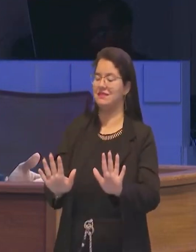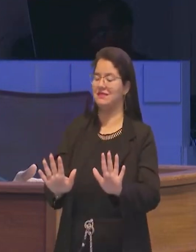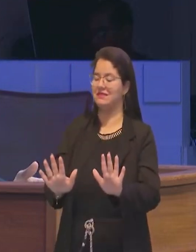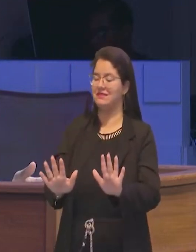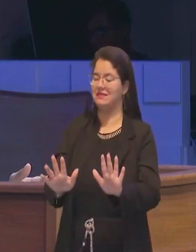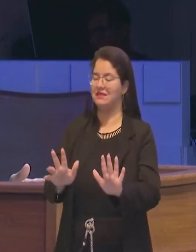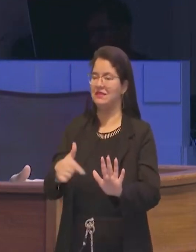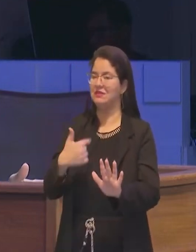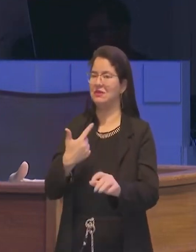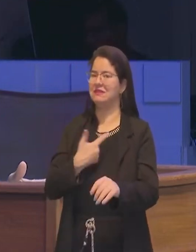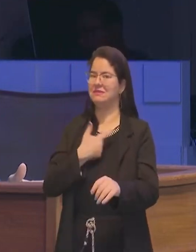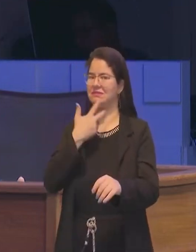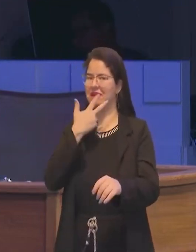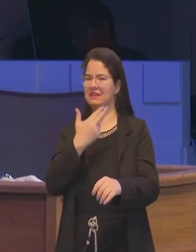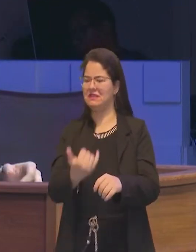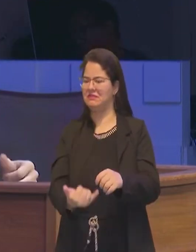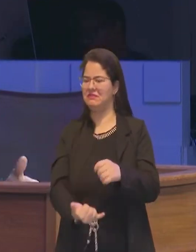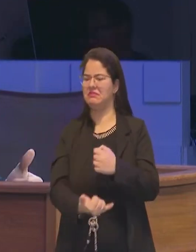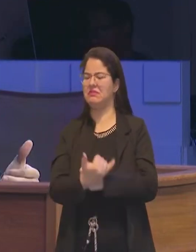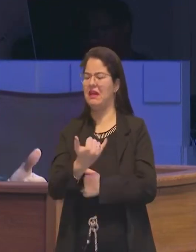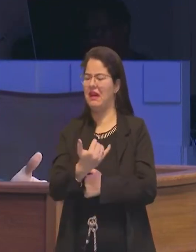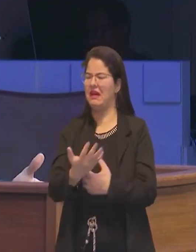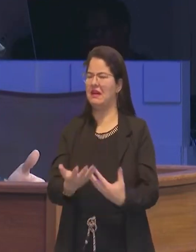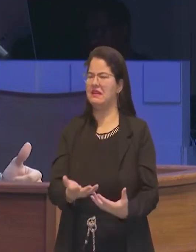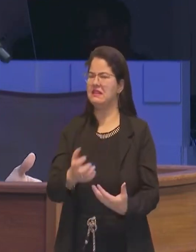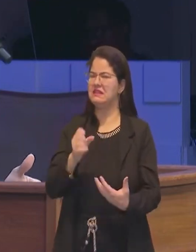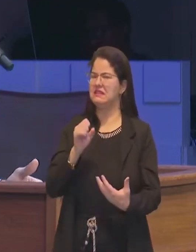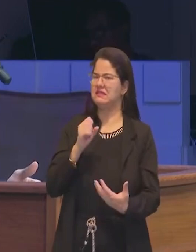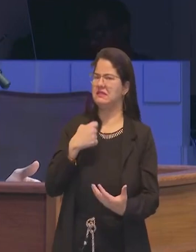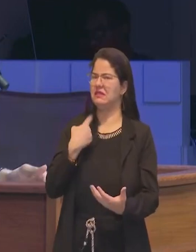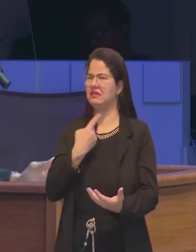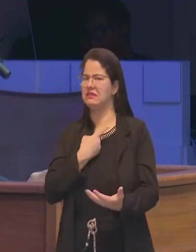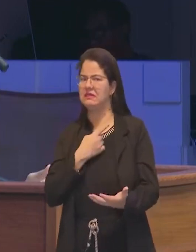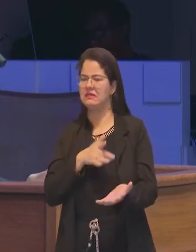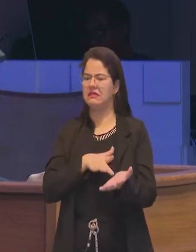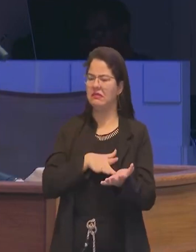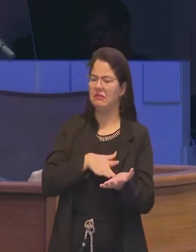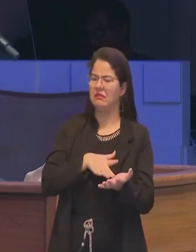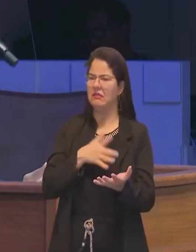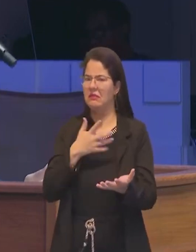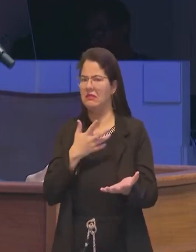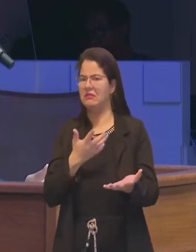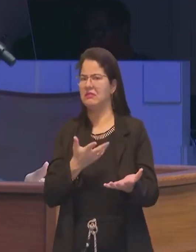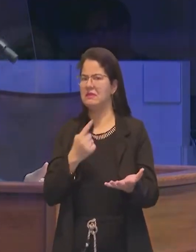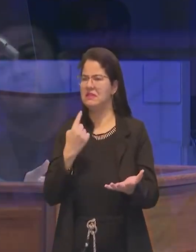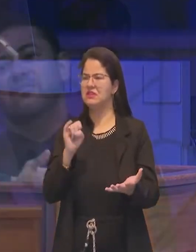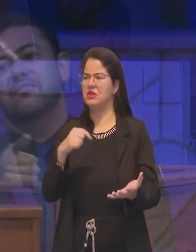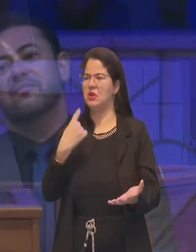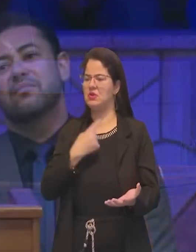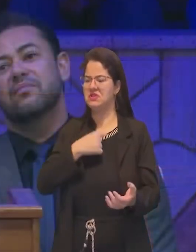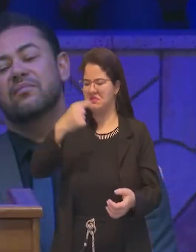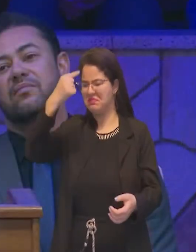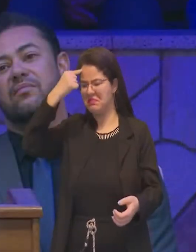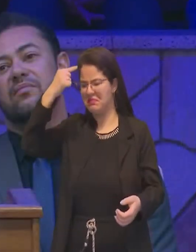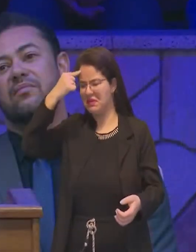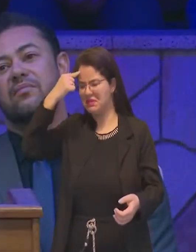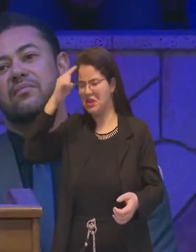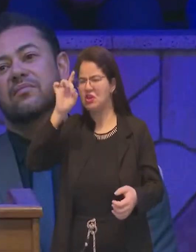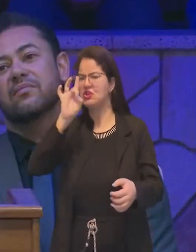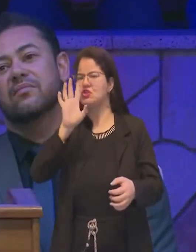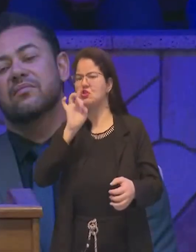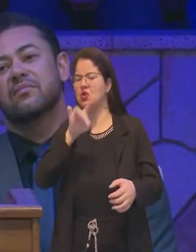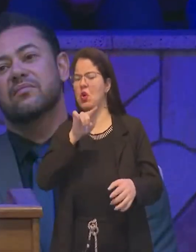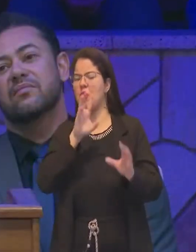enganando, irmãos, se acharmos que o chamado que foi feito aqui por Cristo para a igreja de Éfeso também não é um chamado para